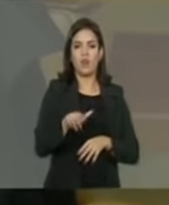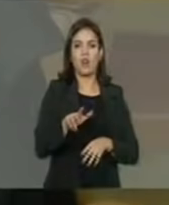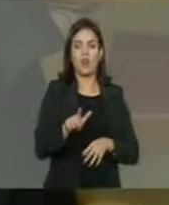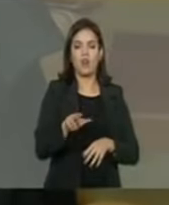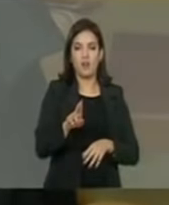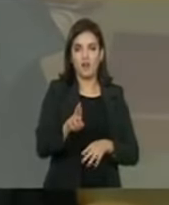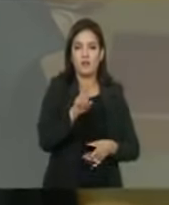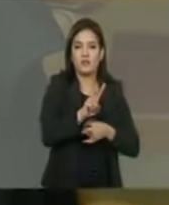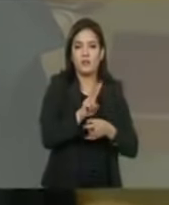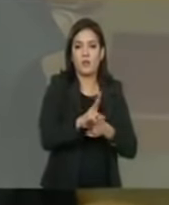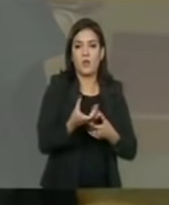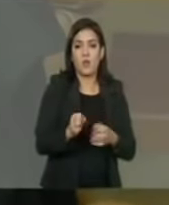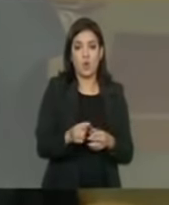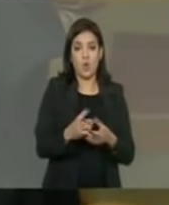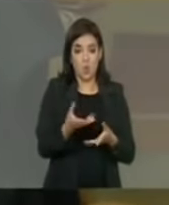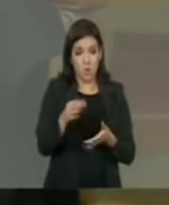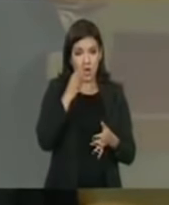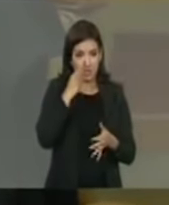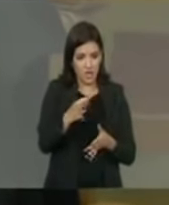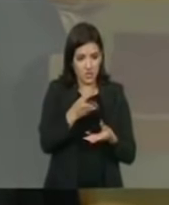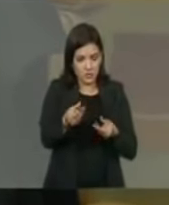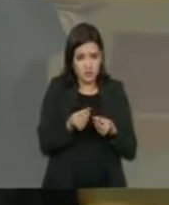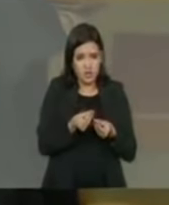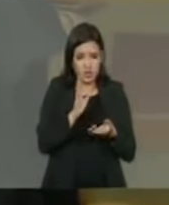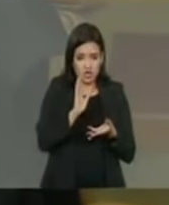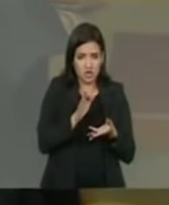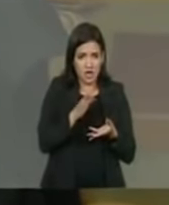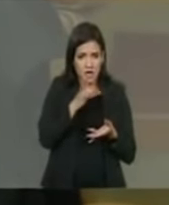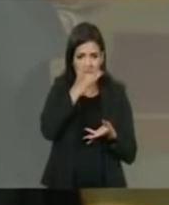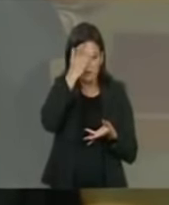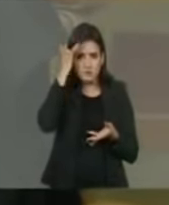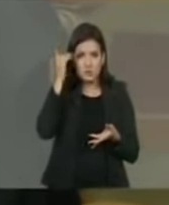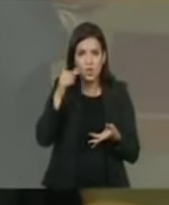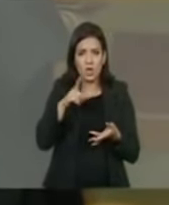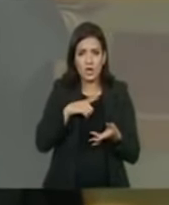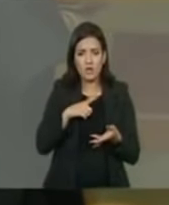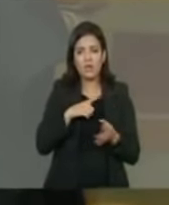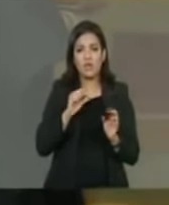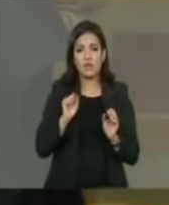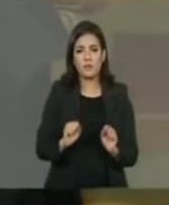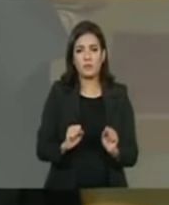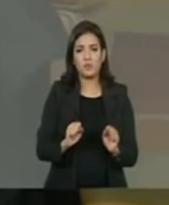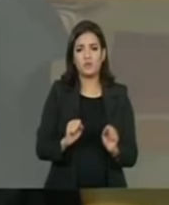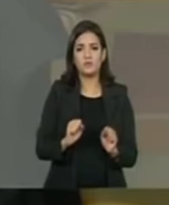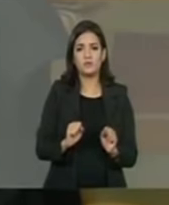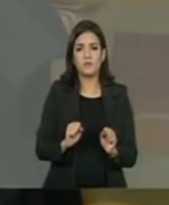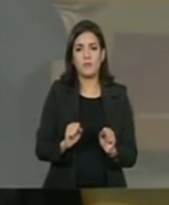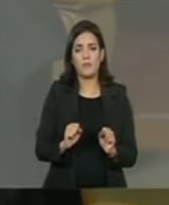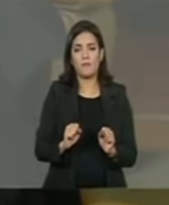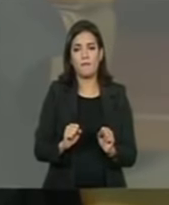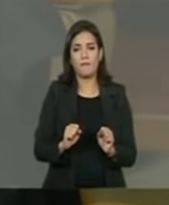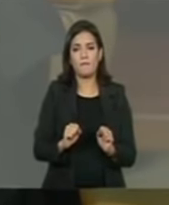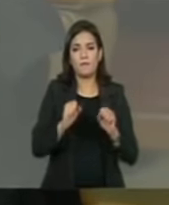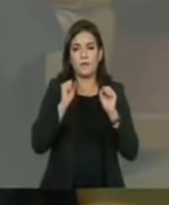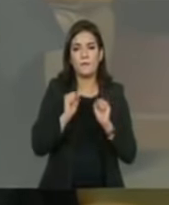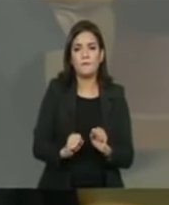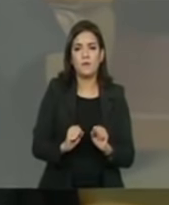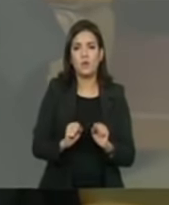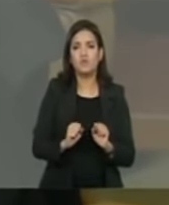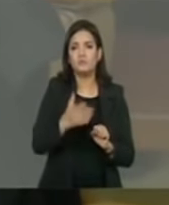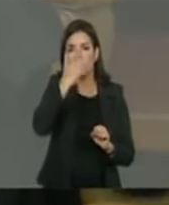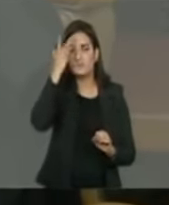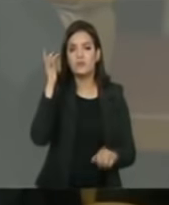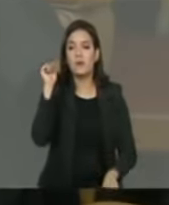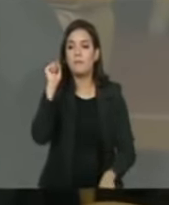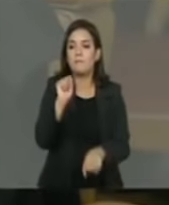da denúncia impunha a essa pessoa aspas a suspensão do exercício da profissão do